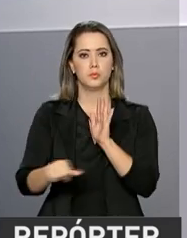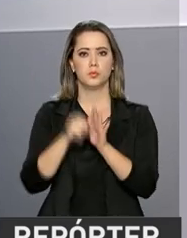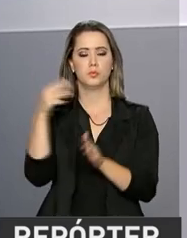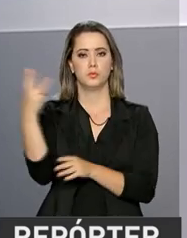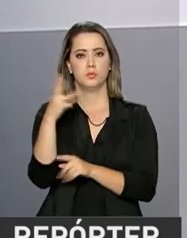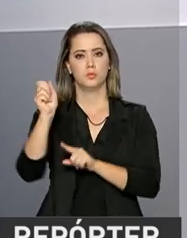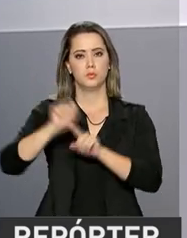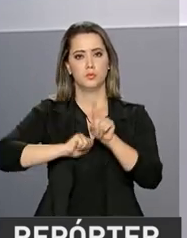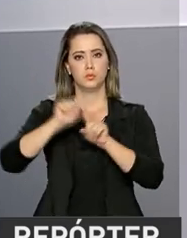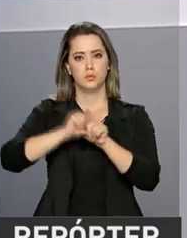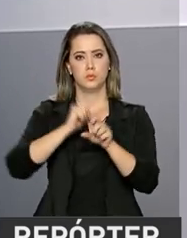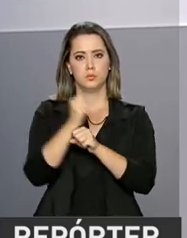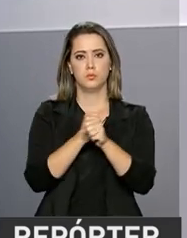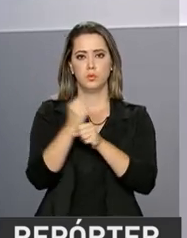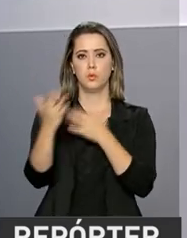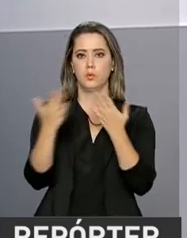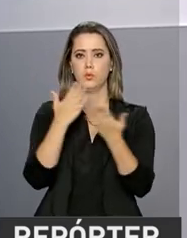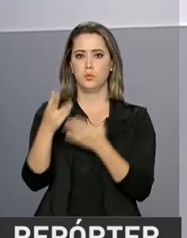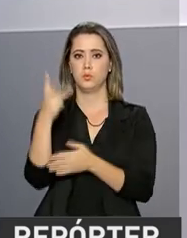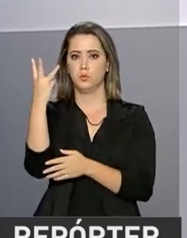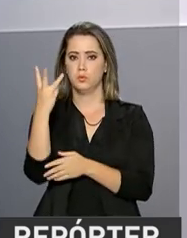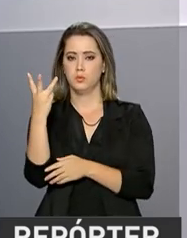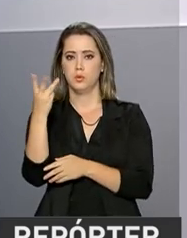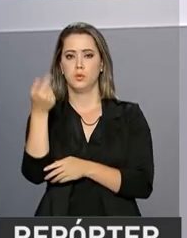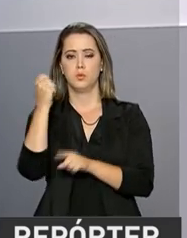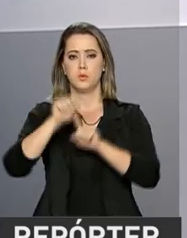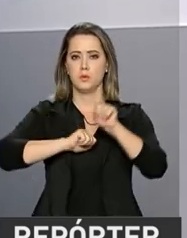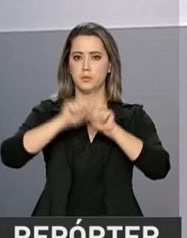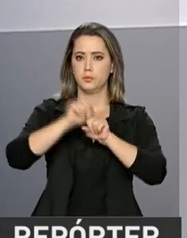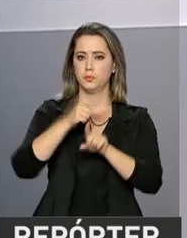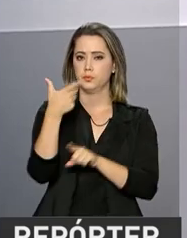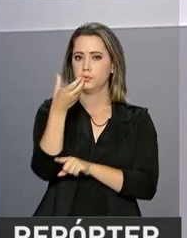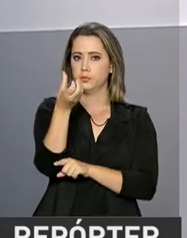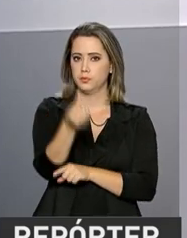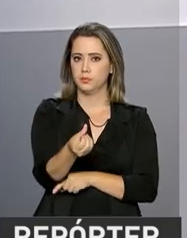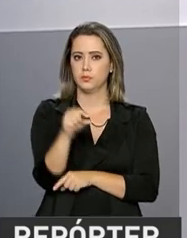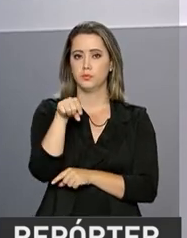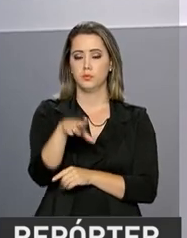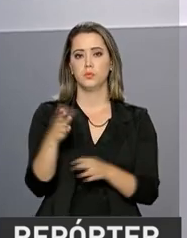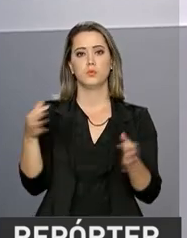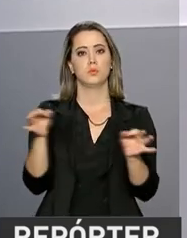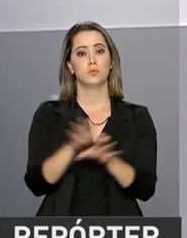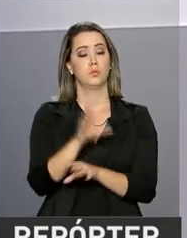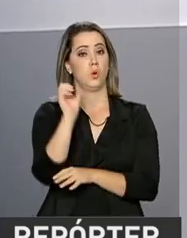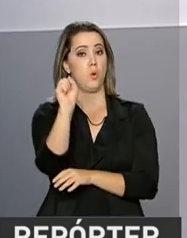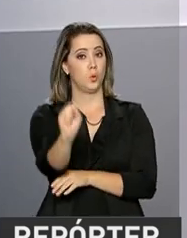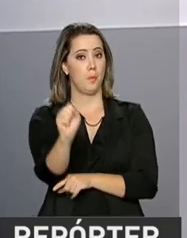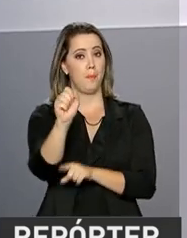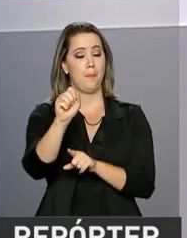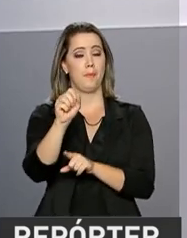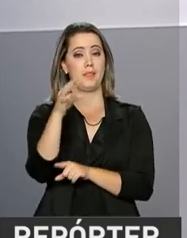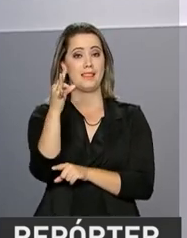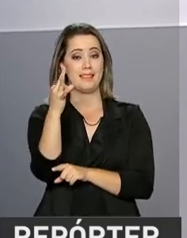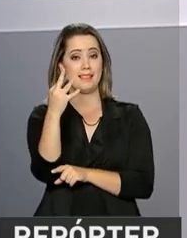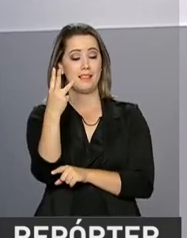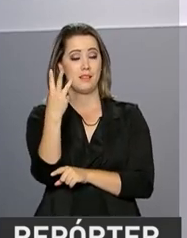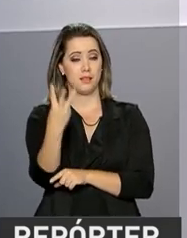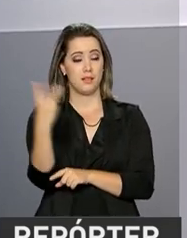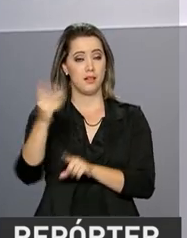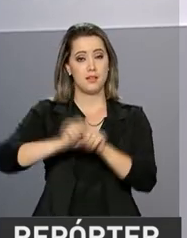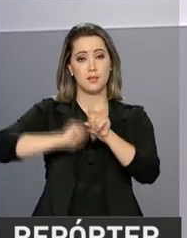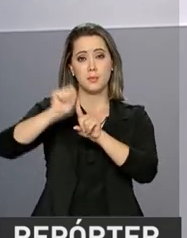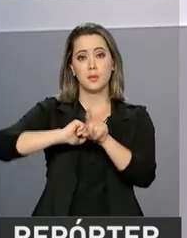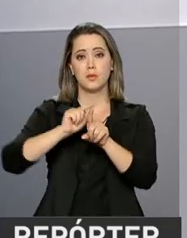trimestre do ano se comparado com os três últimos meses de 2016 e interrompe oito trimestres de